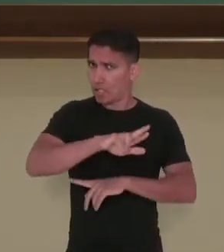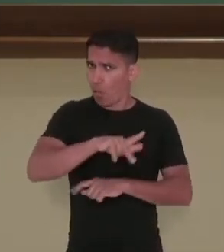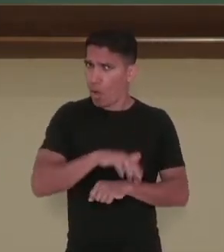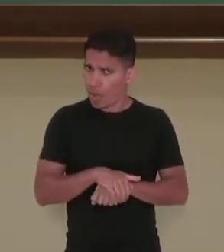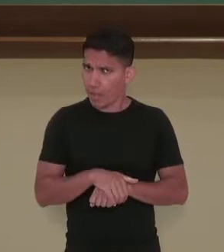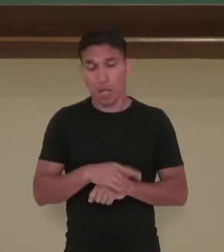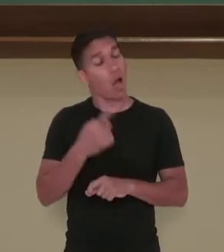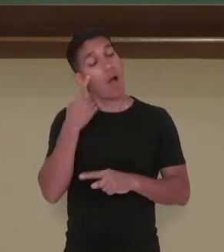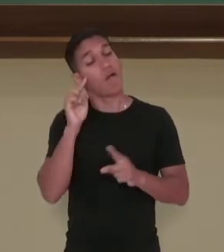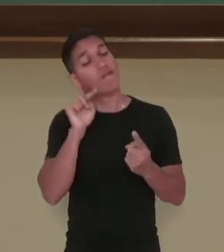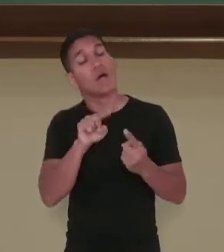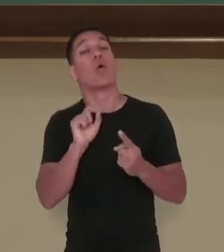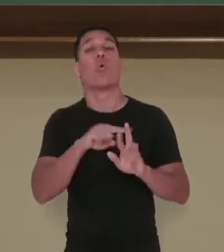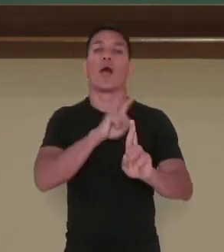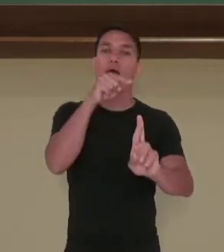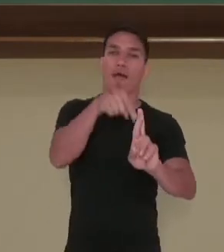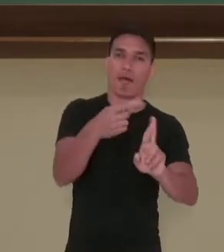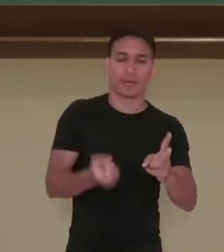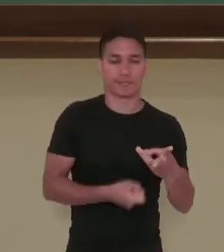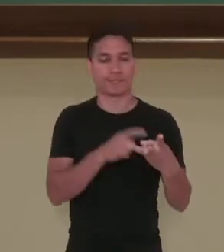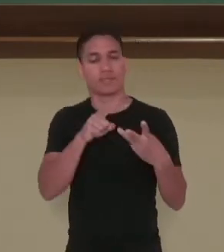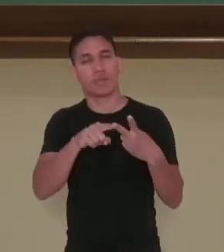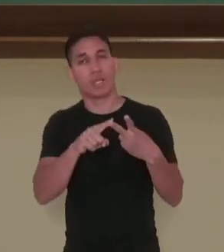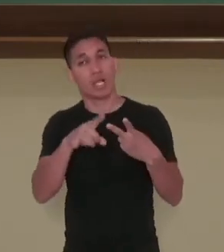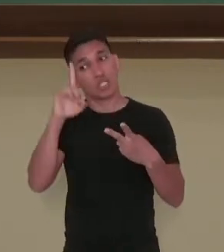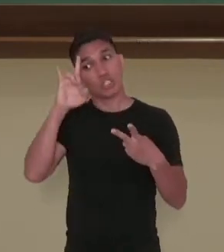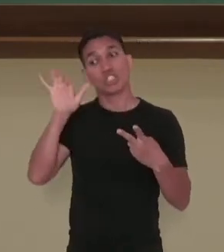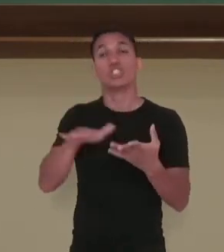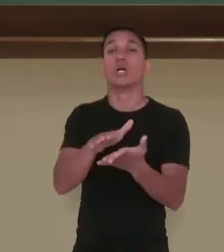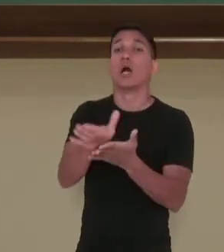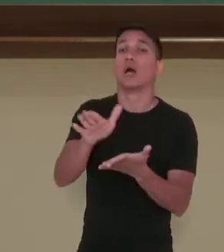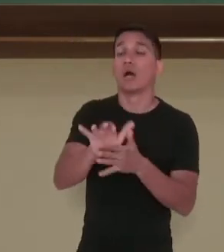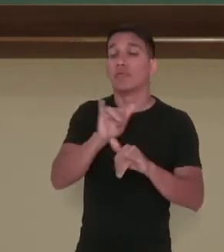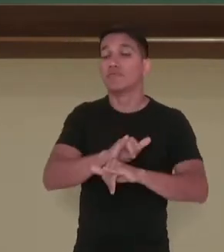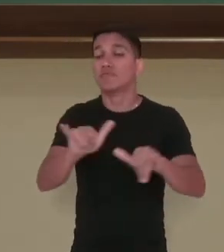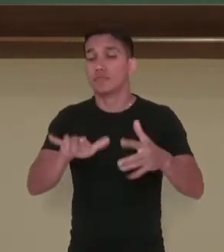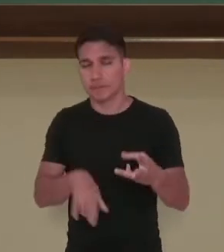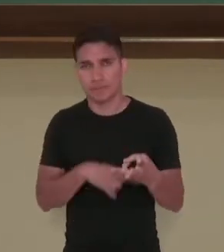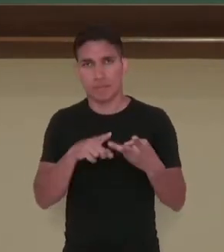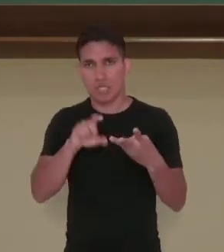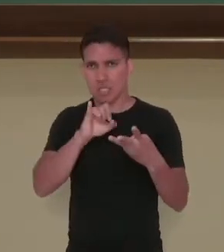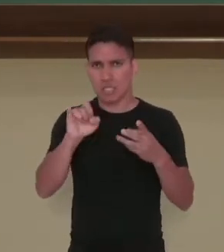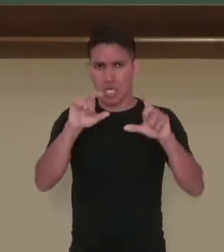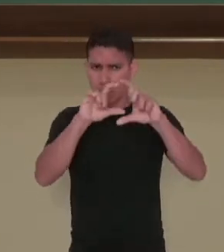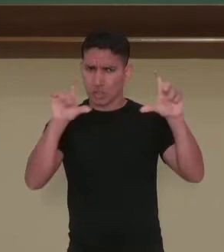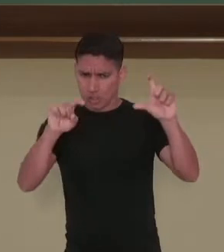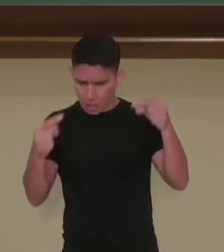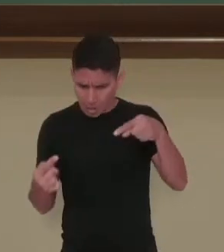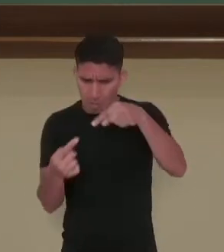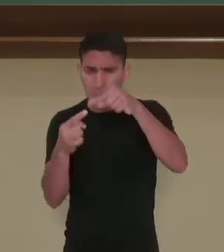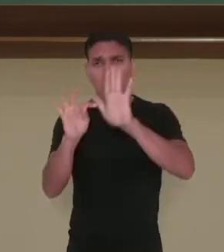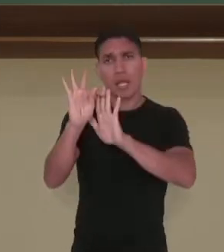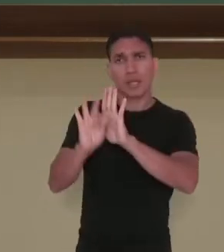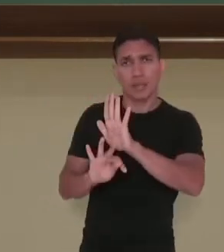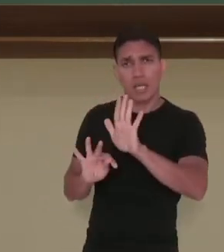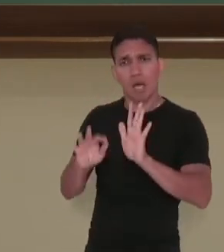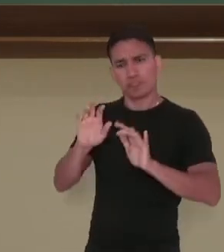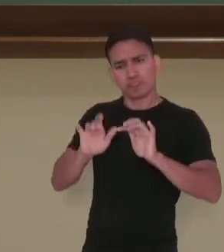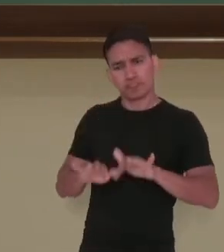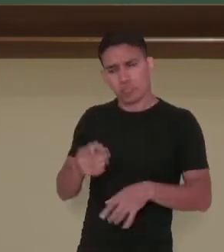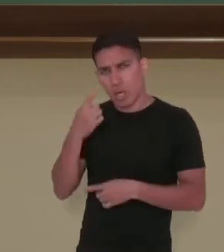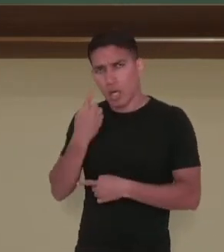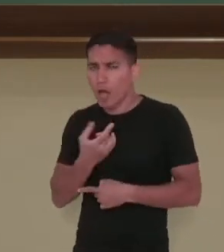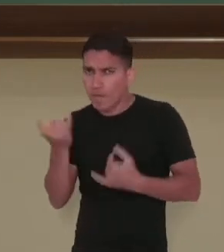checa a referência, você checa a data da publicação, se o título está de acordo com o texto